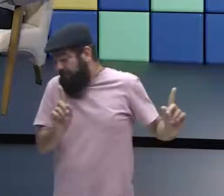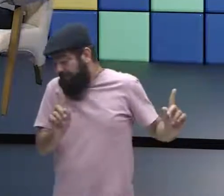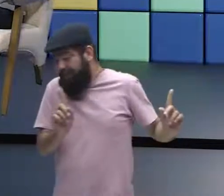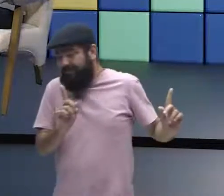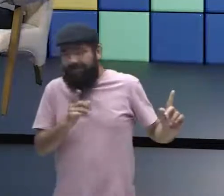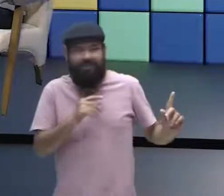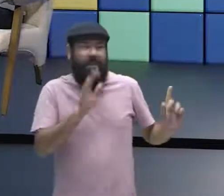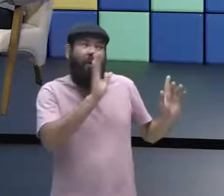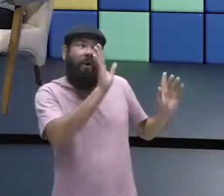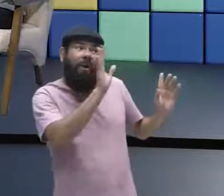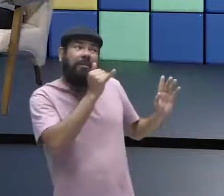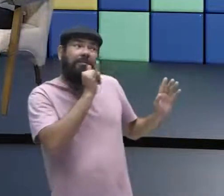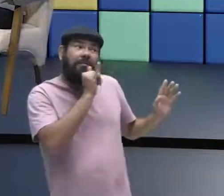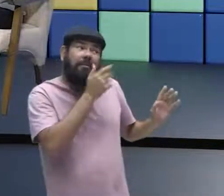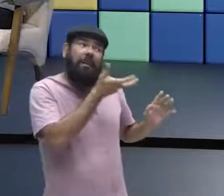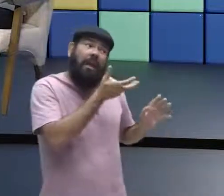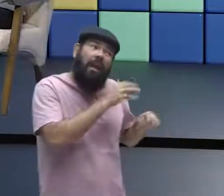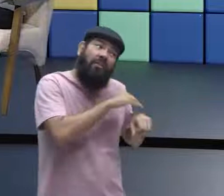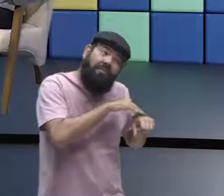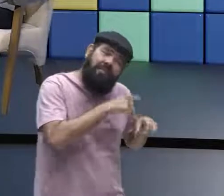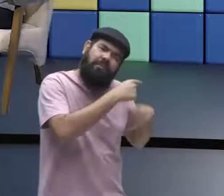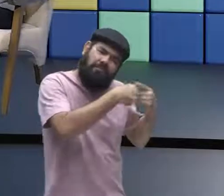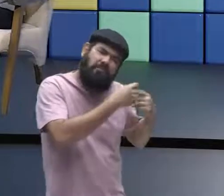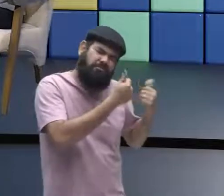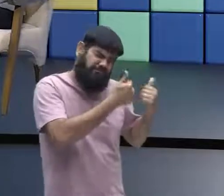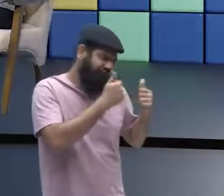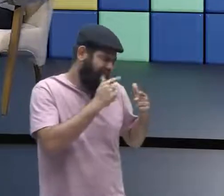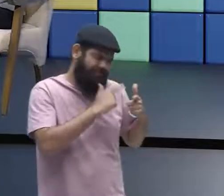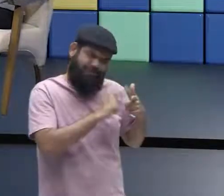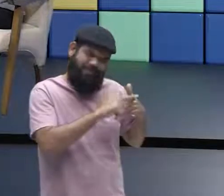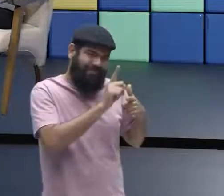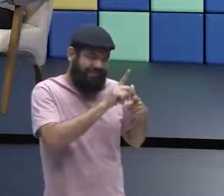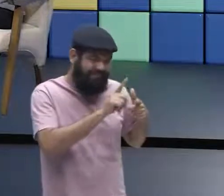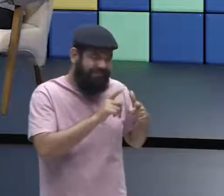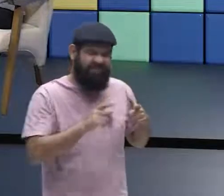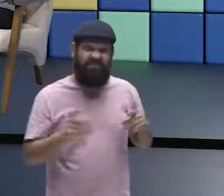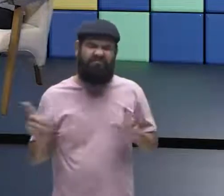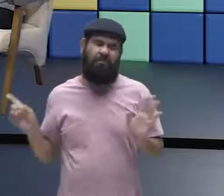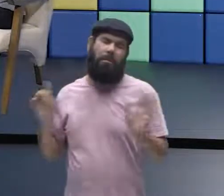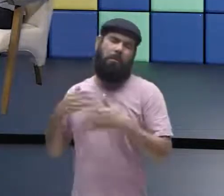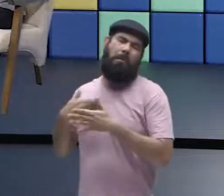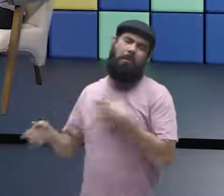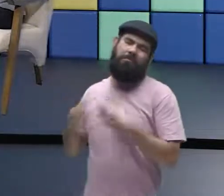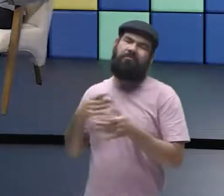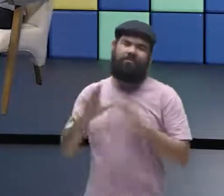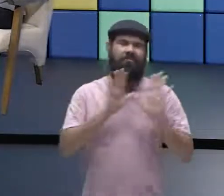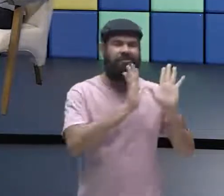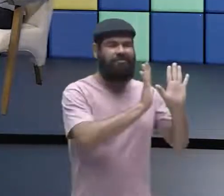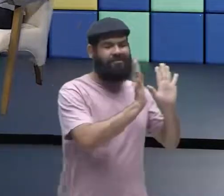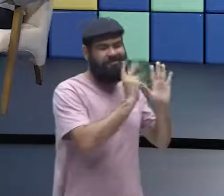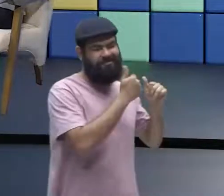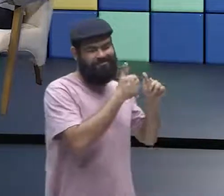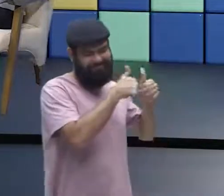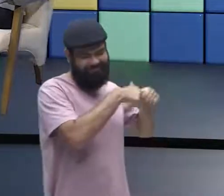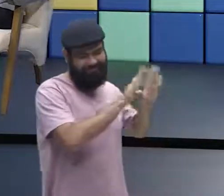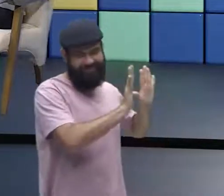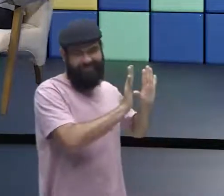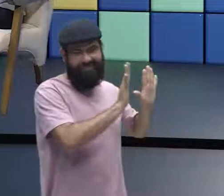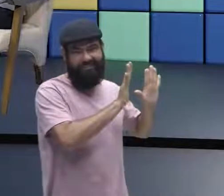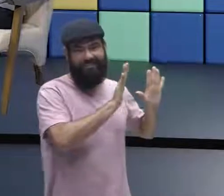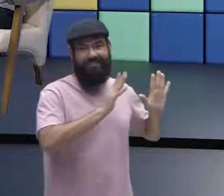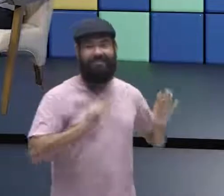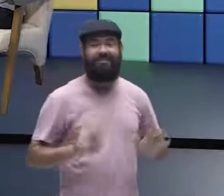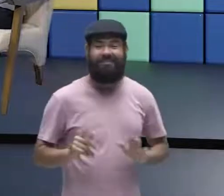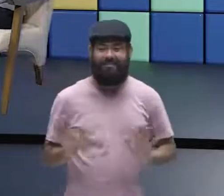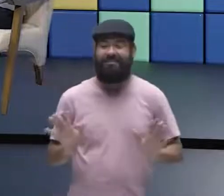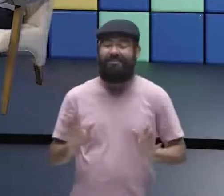estou ali, disposto, que quero conversar, mas se ele não quiser, fique só no cantinho lá, tente escutá-lo quando ele estiver